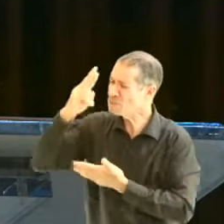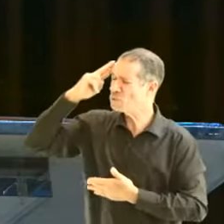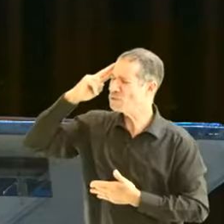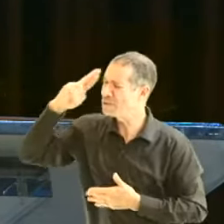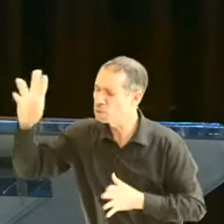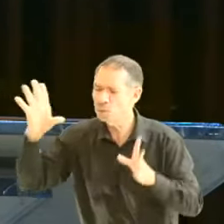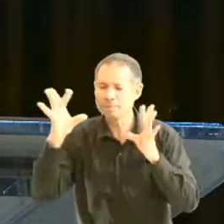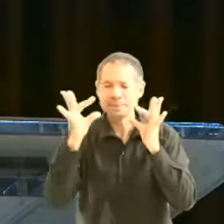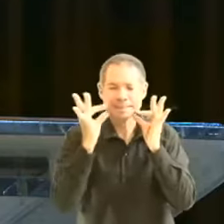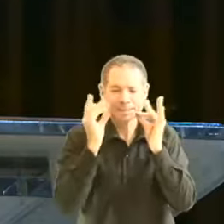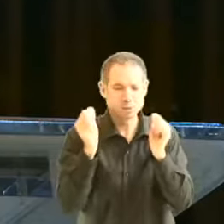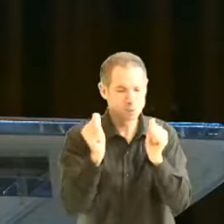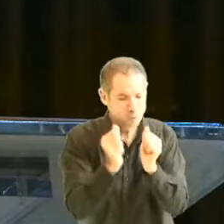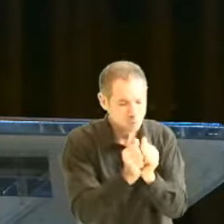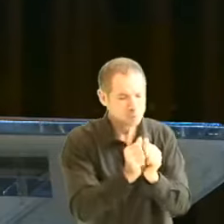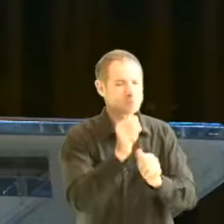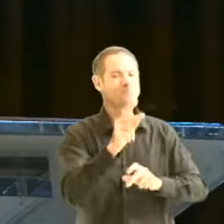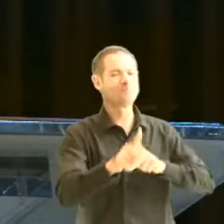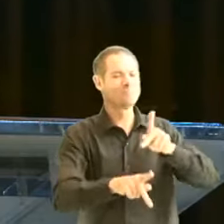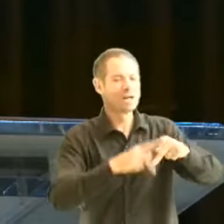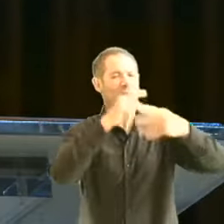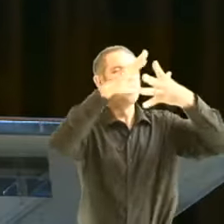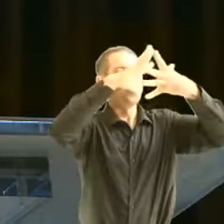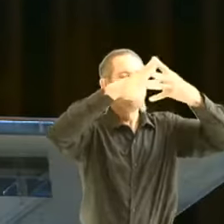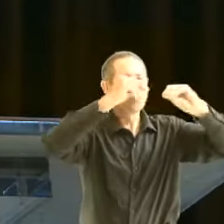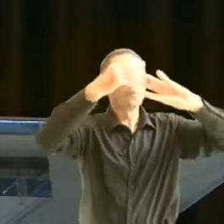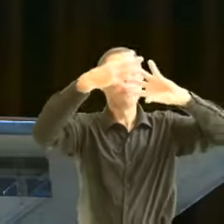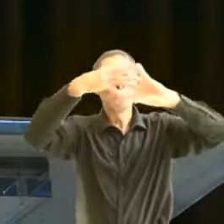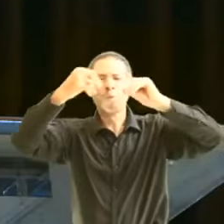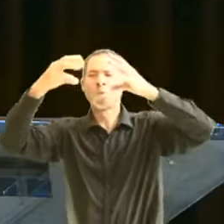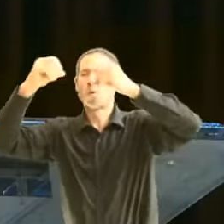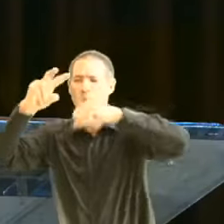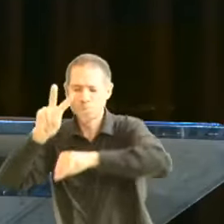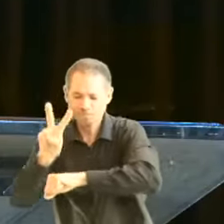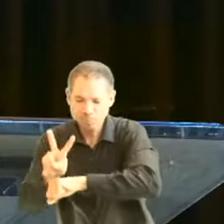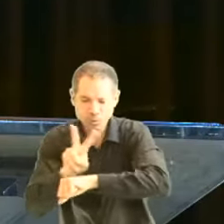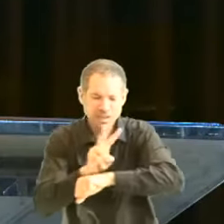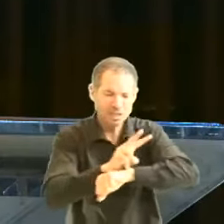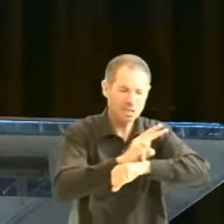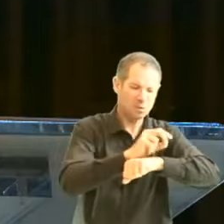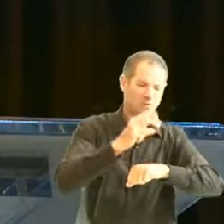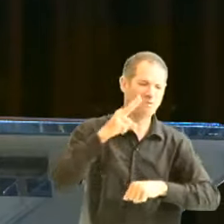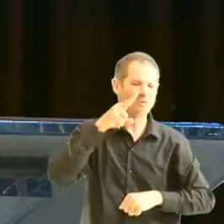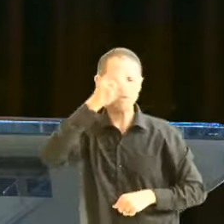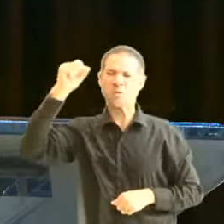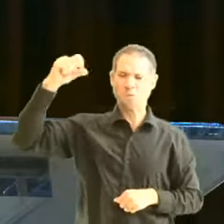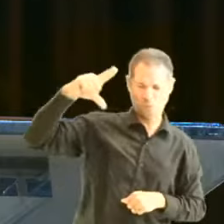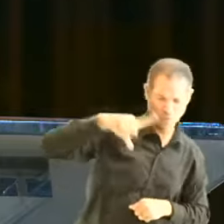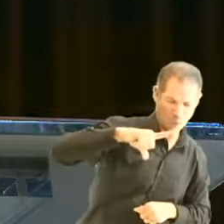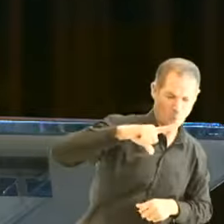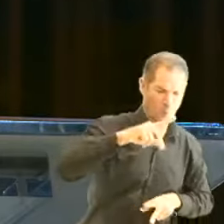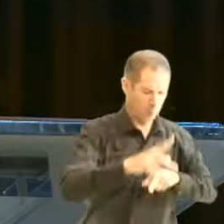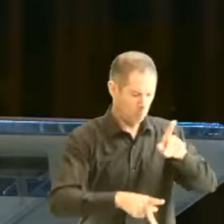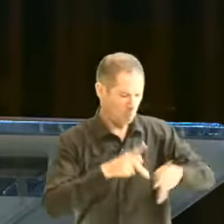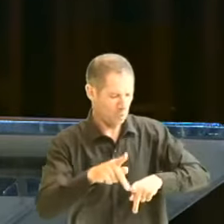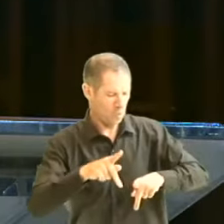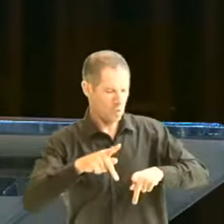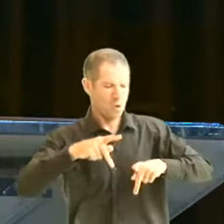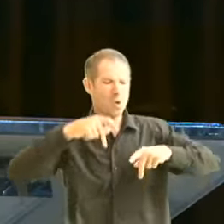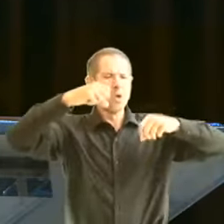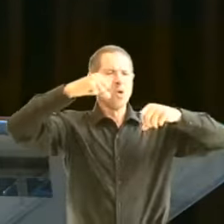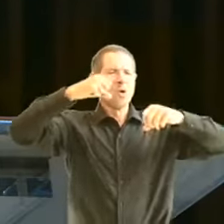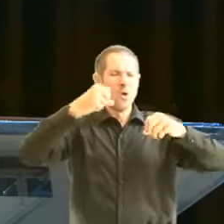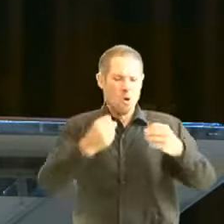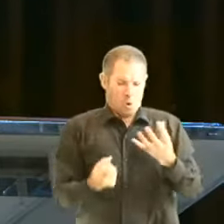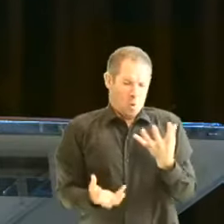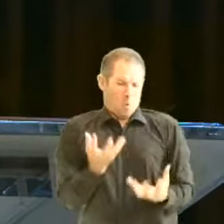estava presente com a tua nuvem cobrindo no calor do sol, com a coluna de fogo